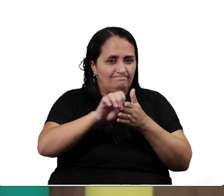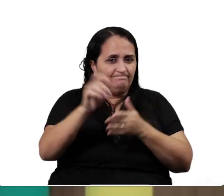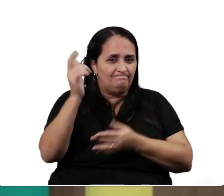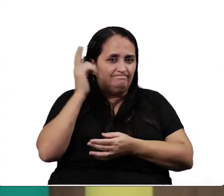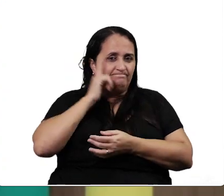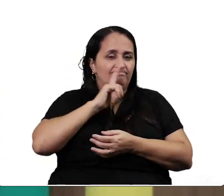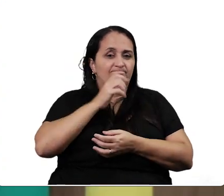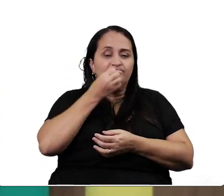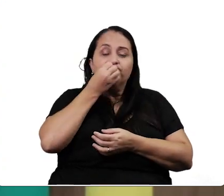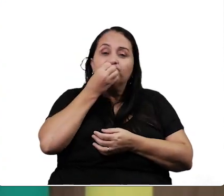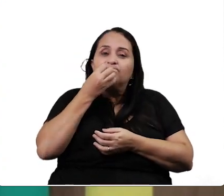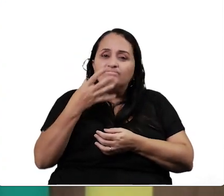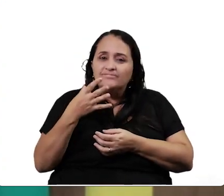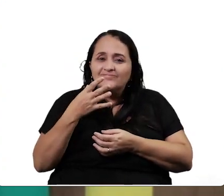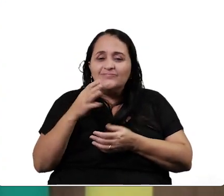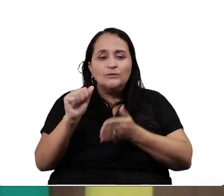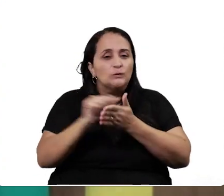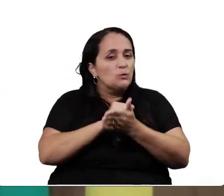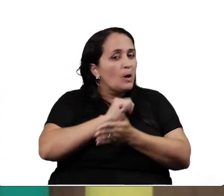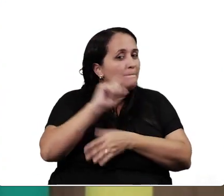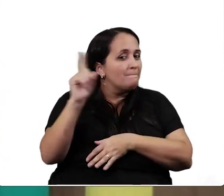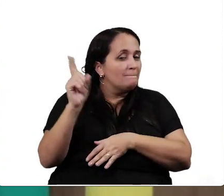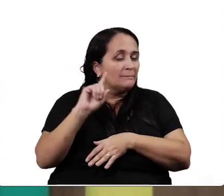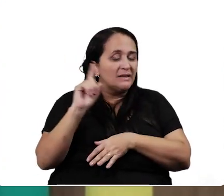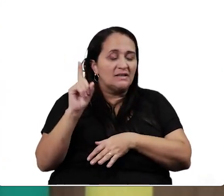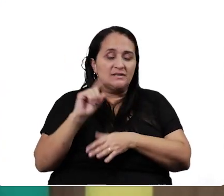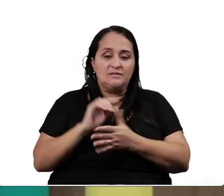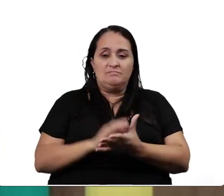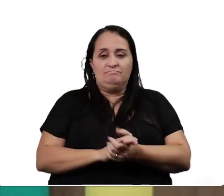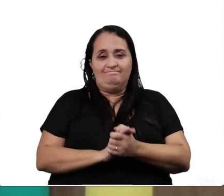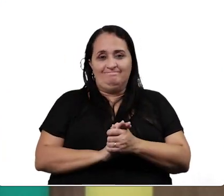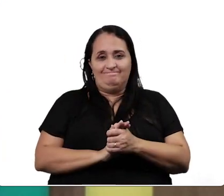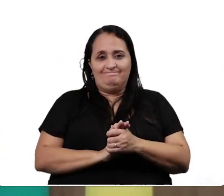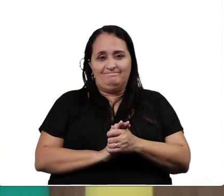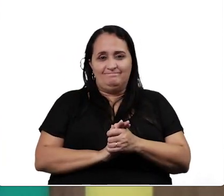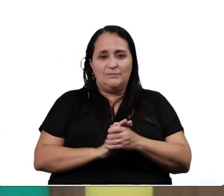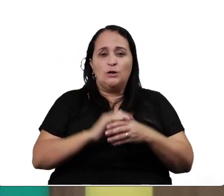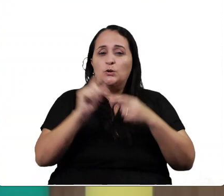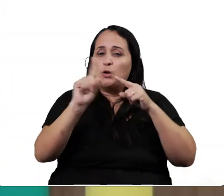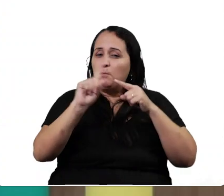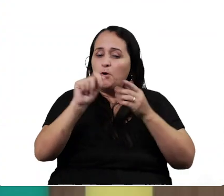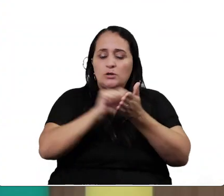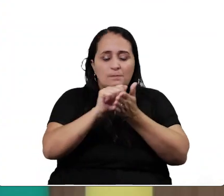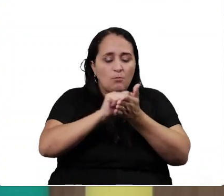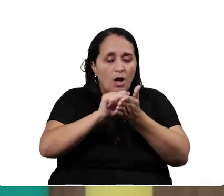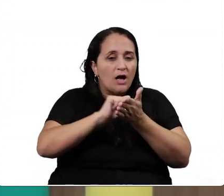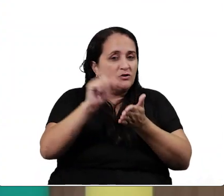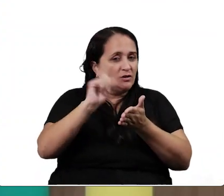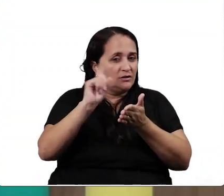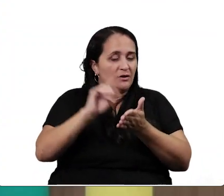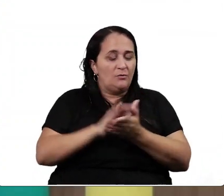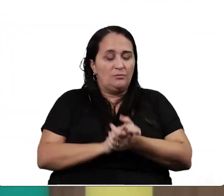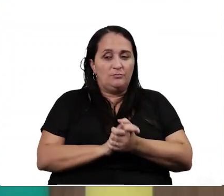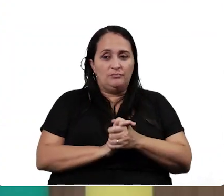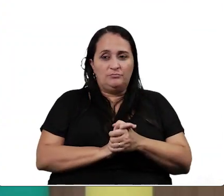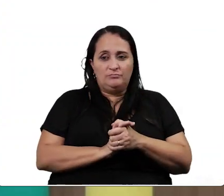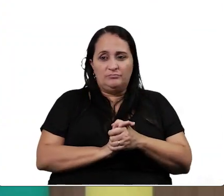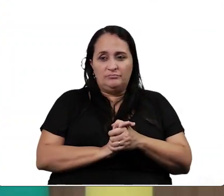resposta certa, tá bom? Não apaga o que você respondeu, não, tá? Não usa borracha agora.